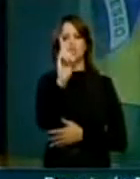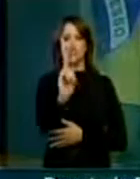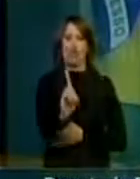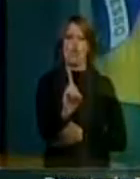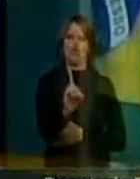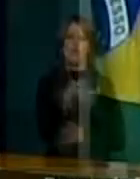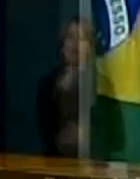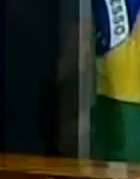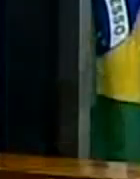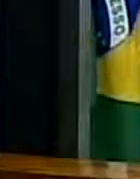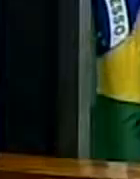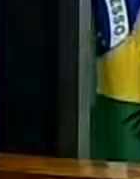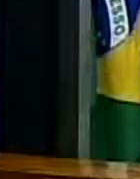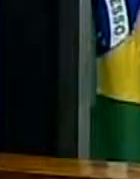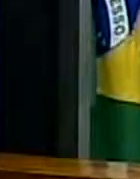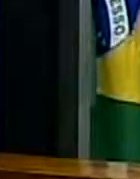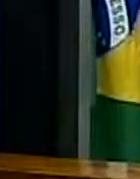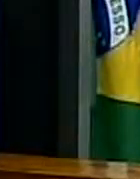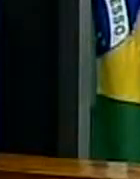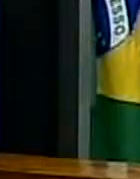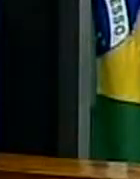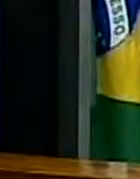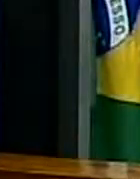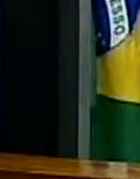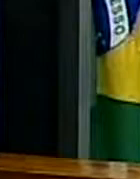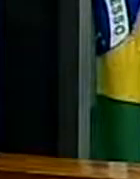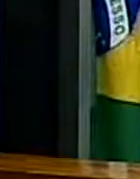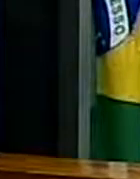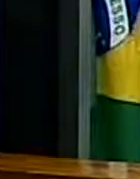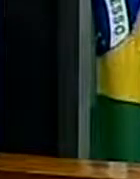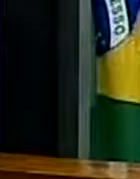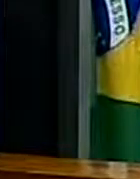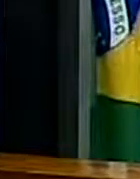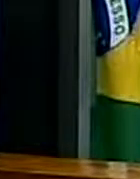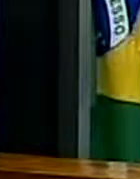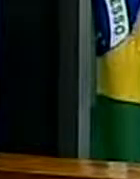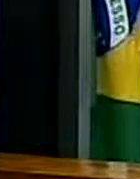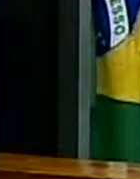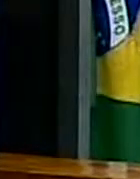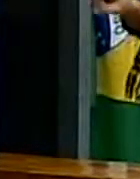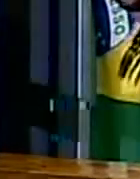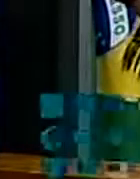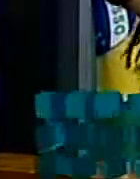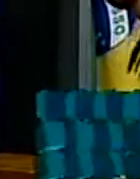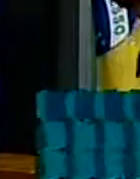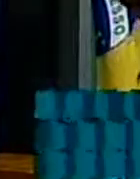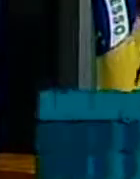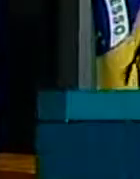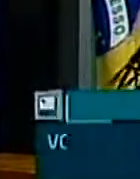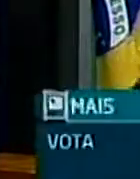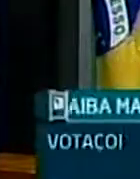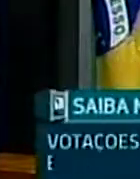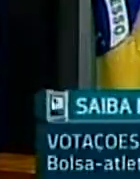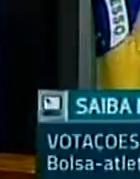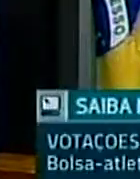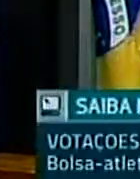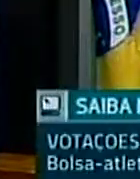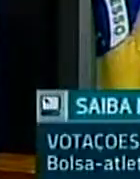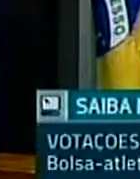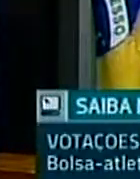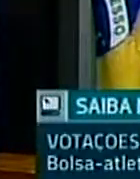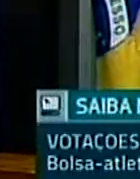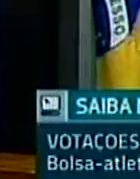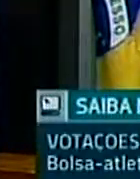$326. Este é o salário mínimo que faz a sua homenagem na sua cavalgada para chegarmos no